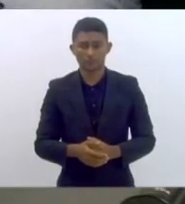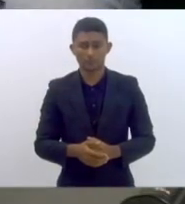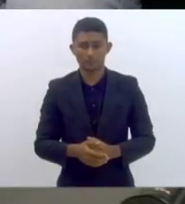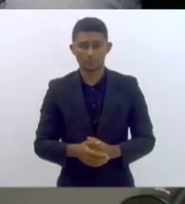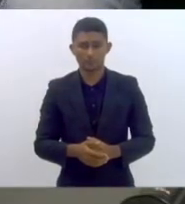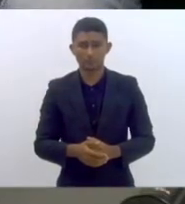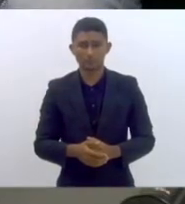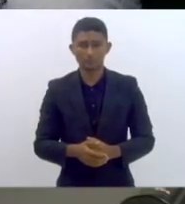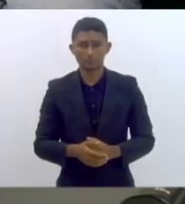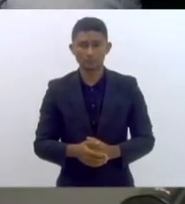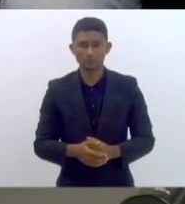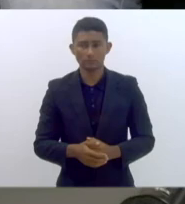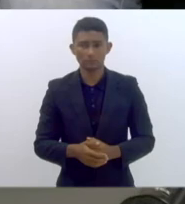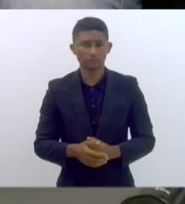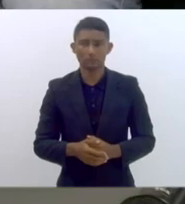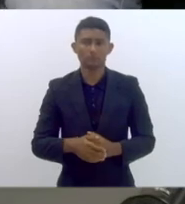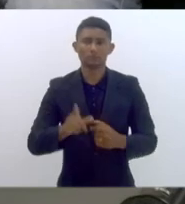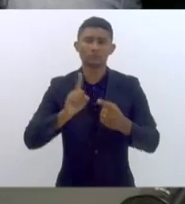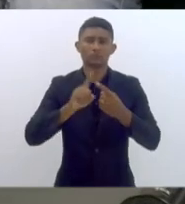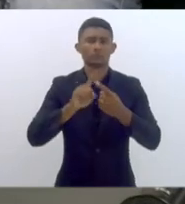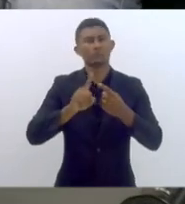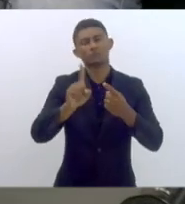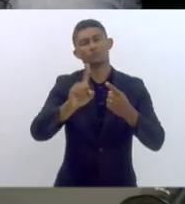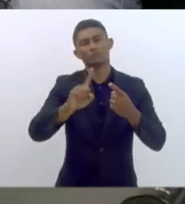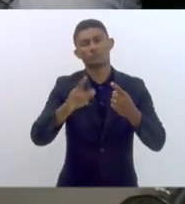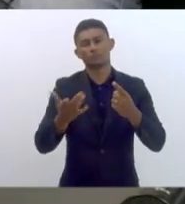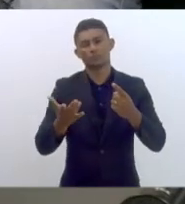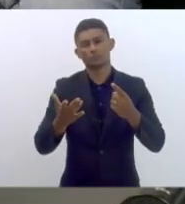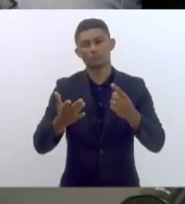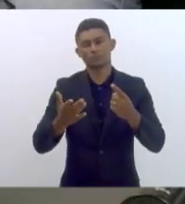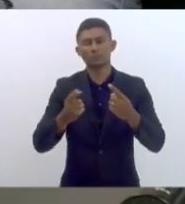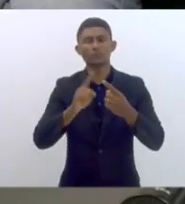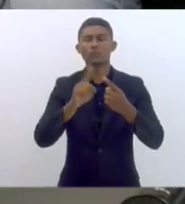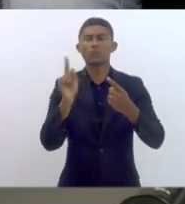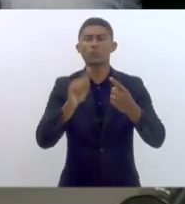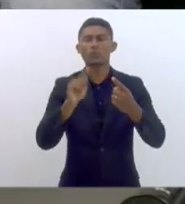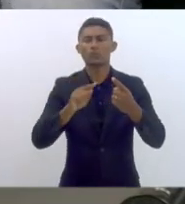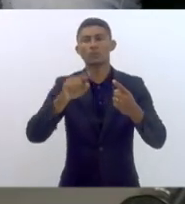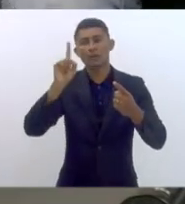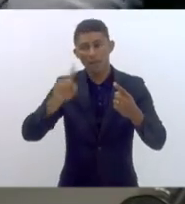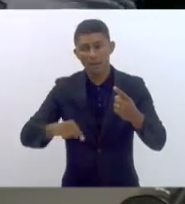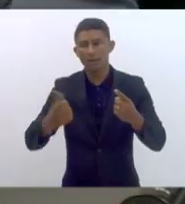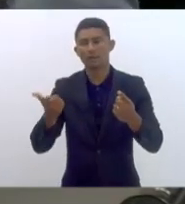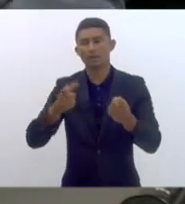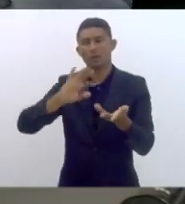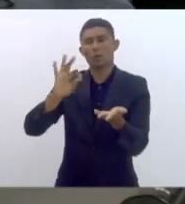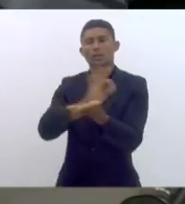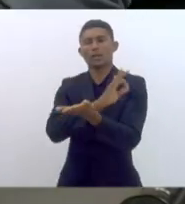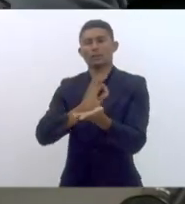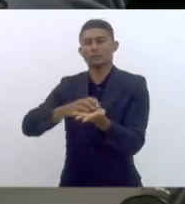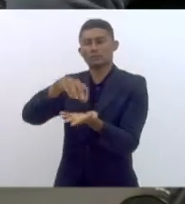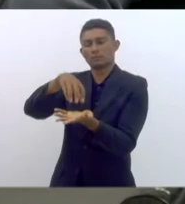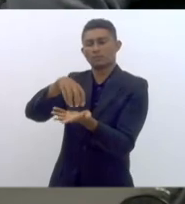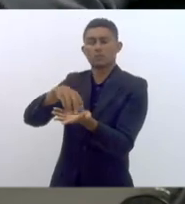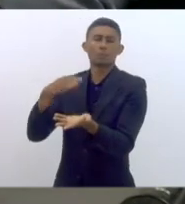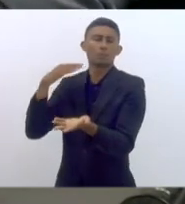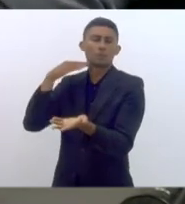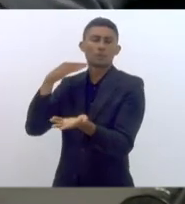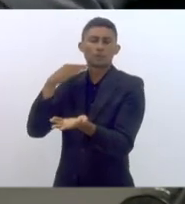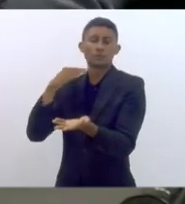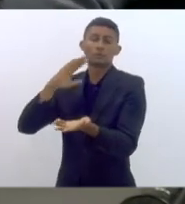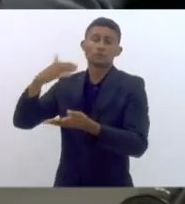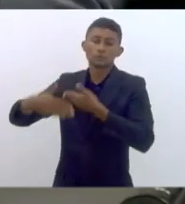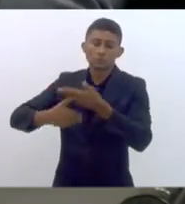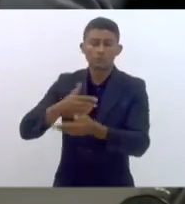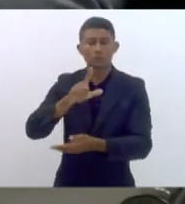E o contrato do Bacen Banerj não, era um contrato que era com o Banco Central e que depois, por causa da LRF, o Banco Central não podia ter